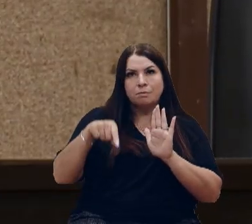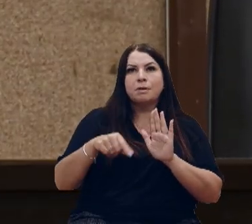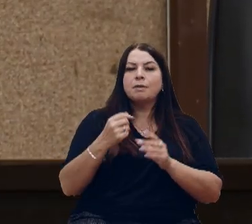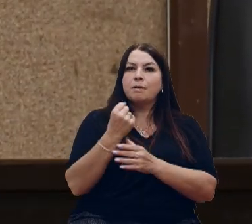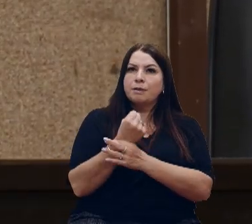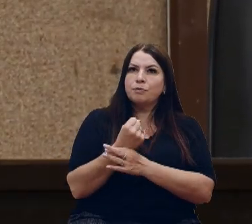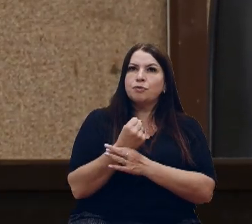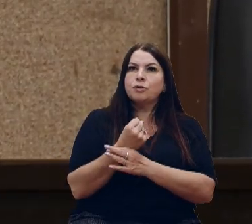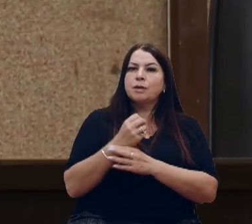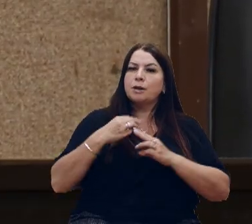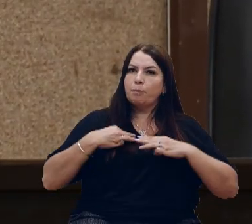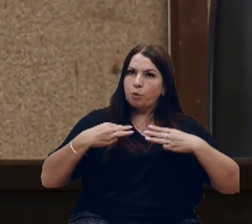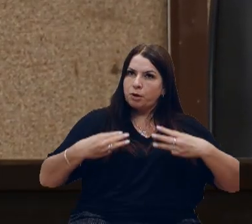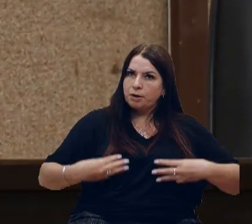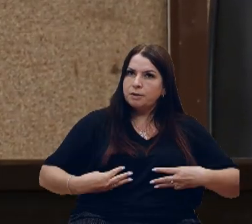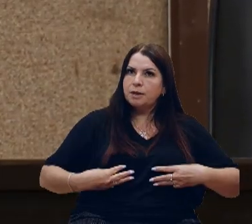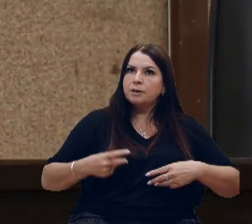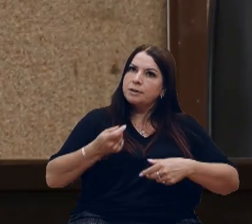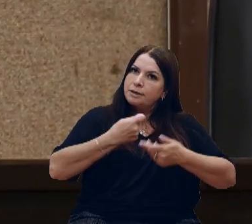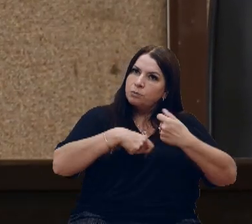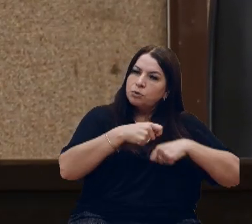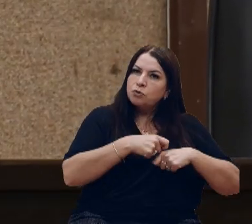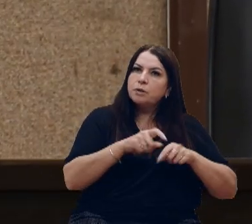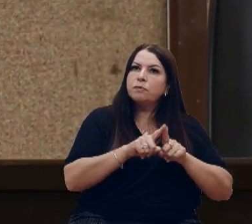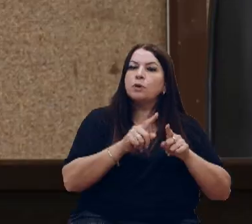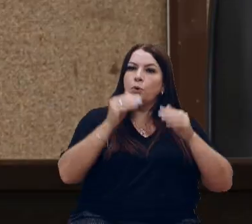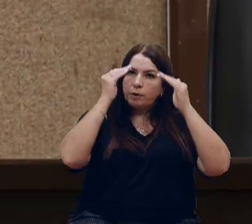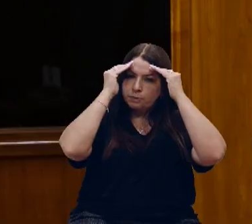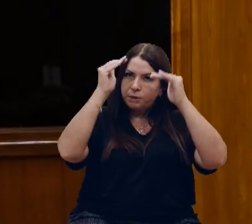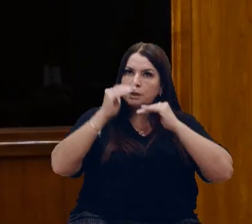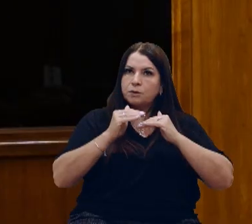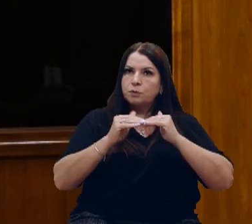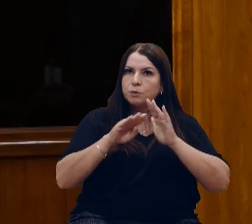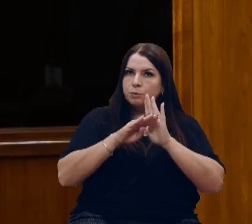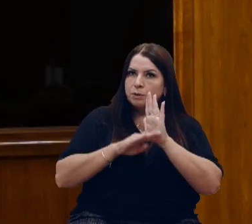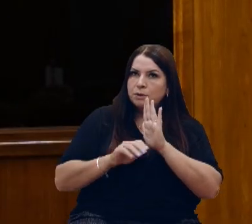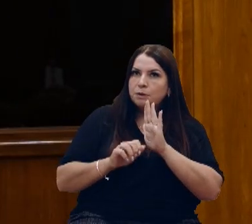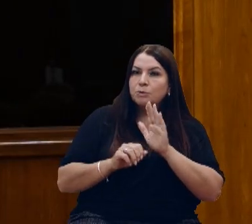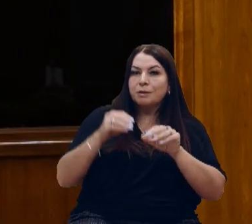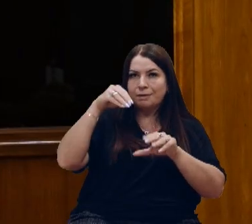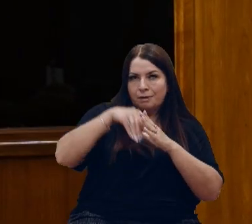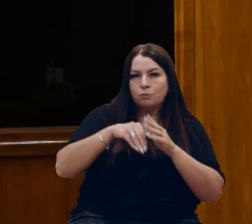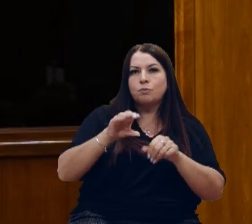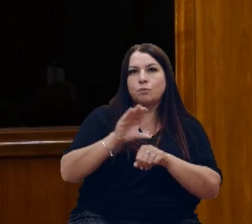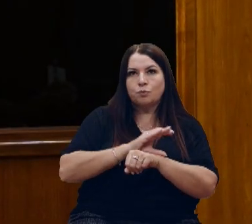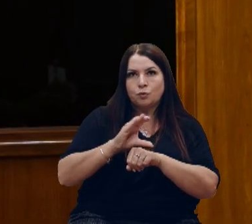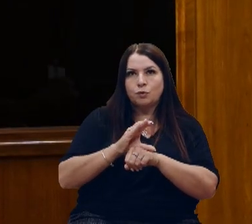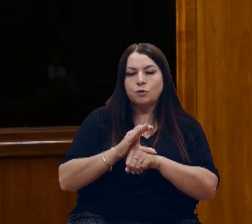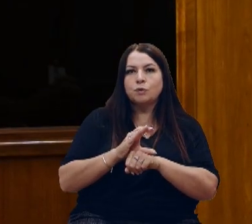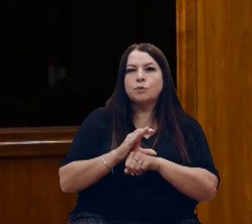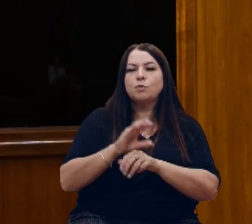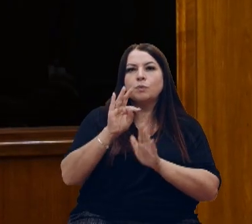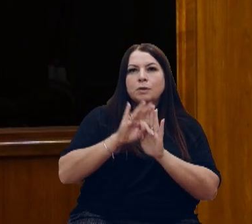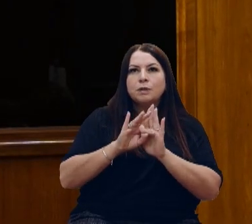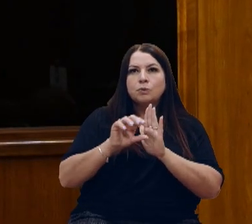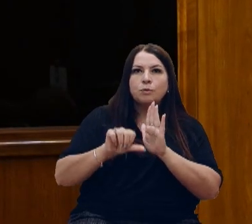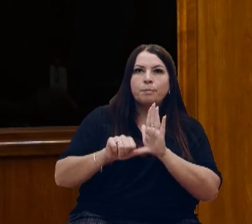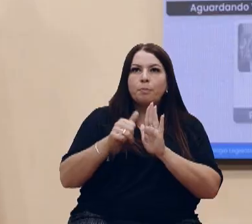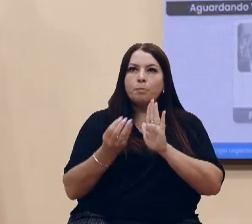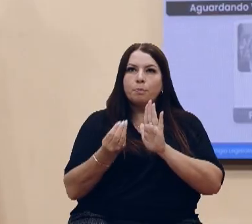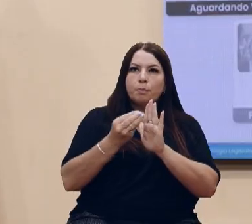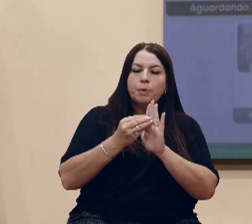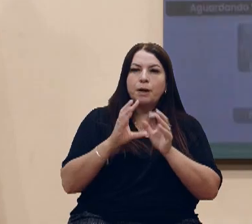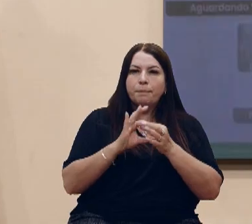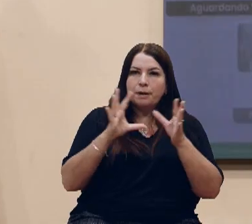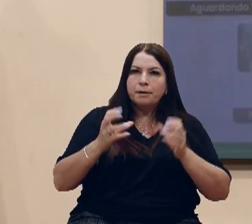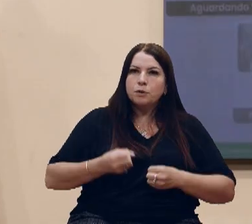a moralidade administrativa e o respeito aos princípios constitucionais. Contexto aperfeiçoado para equilibrar as